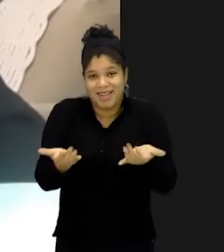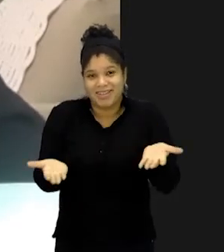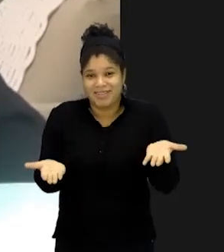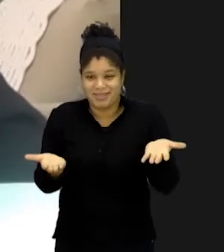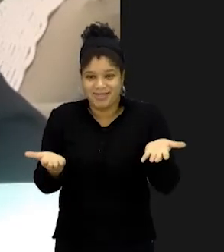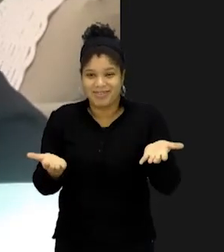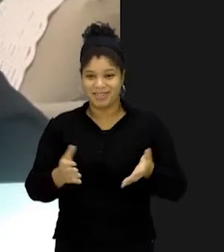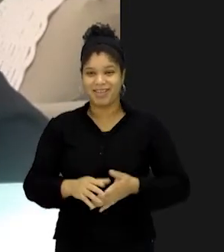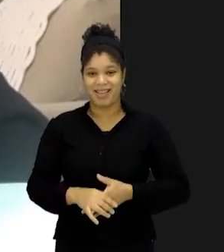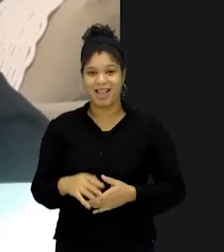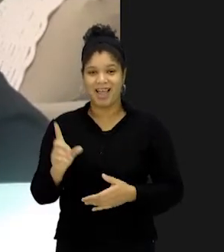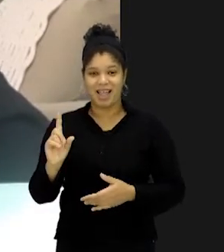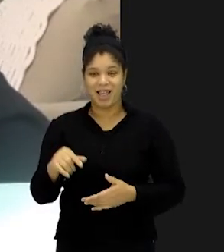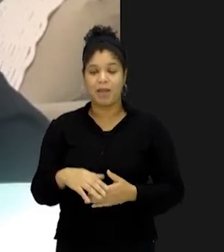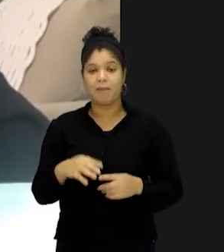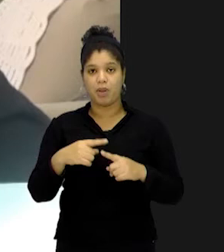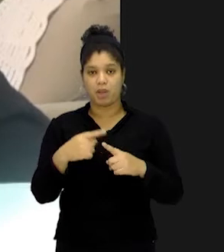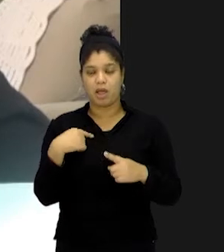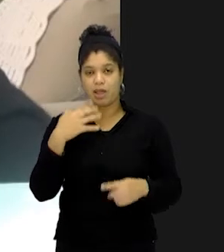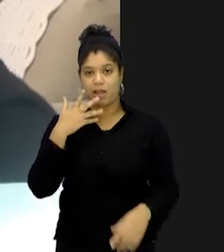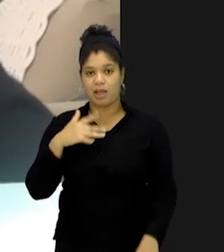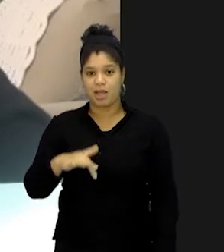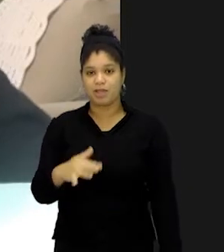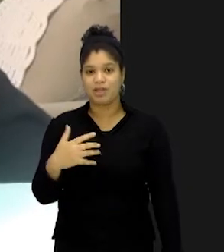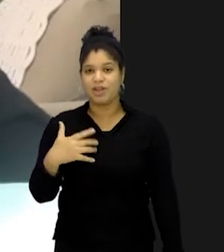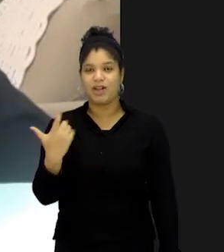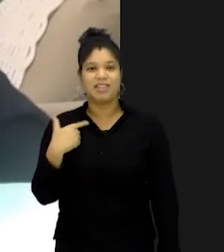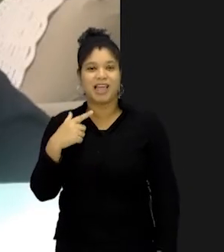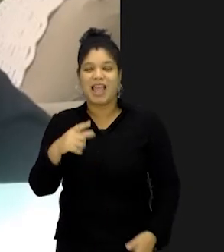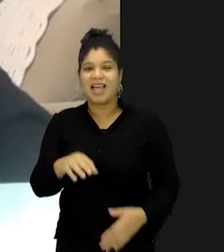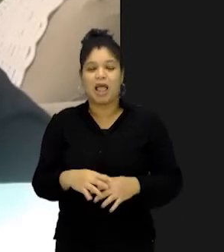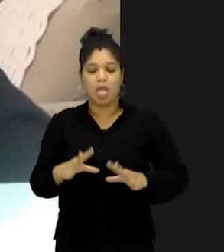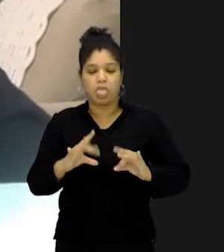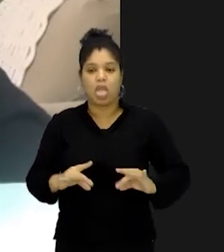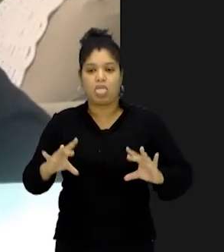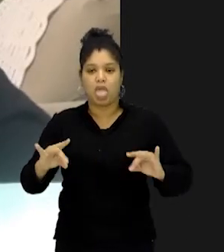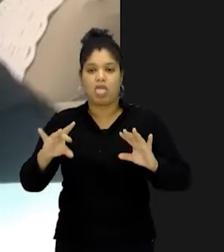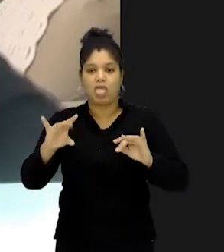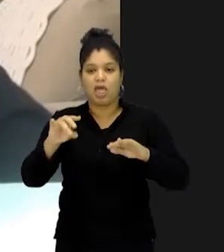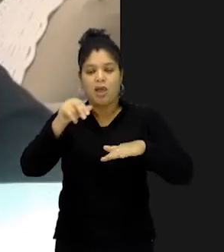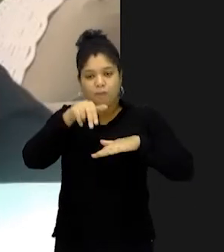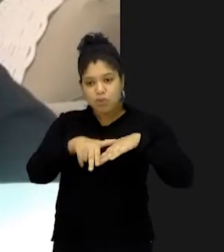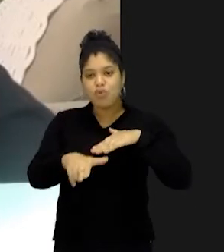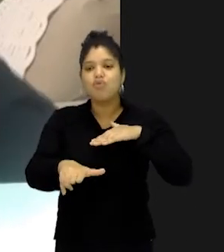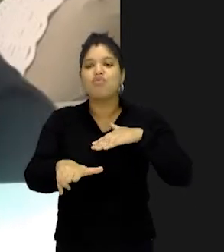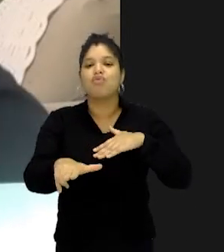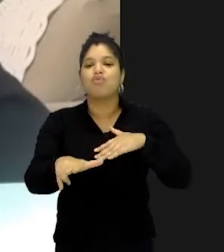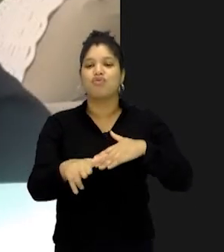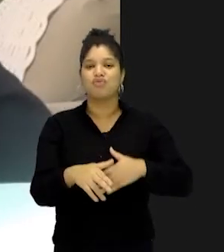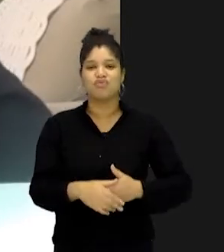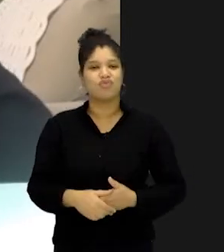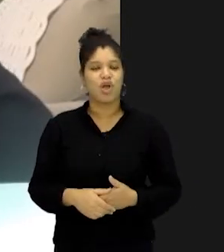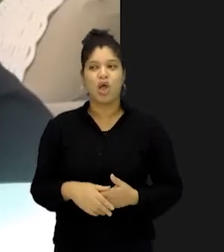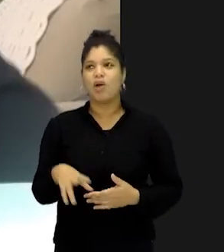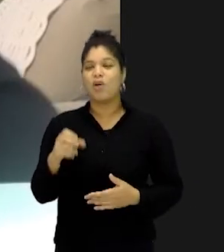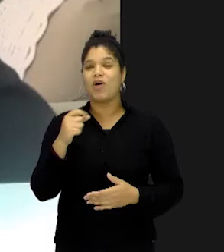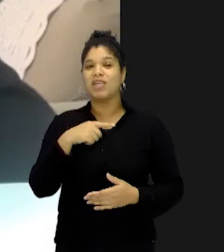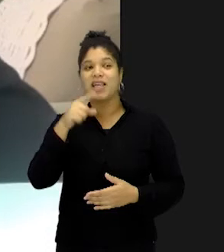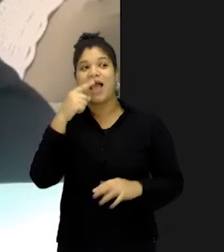Na minha época de moleque, a gente queria escorregar na lama, queria roubar laranja no vizinho,